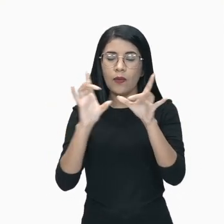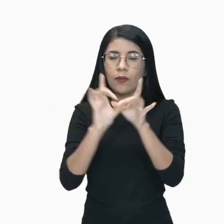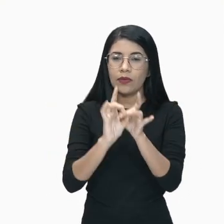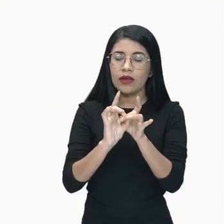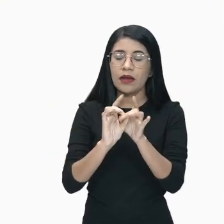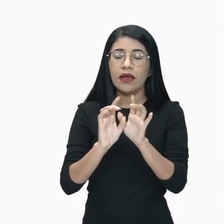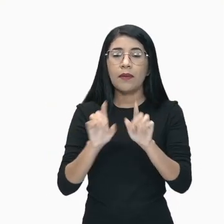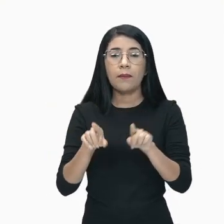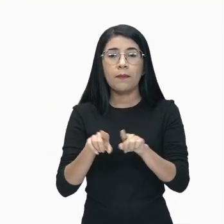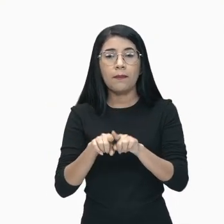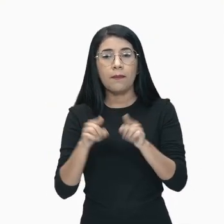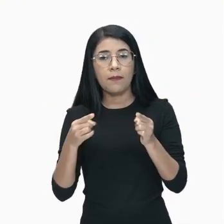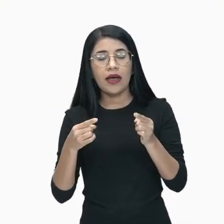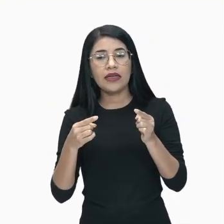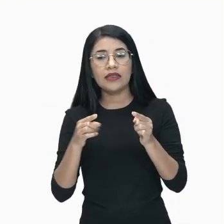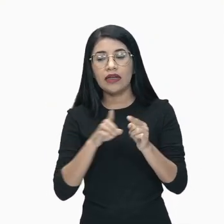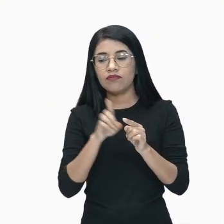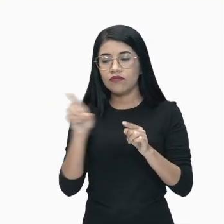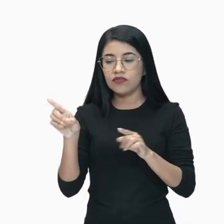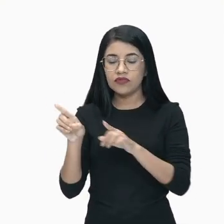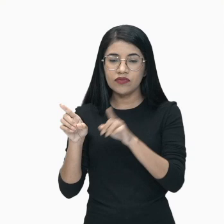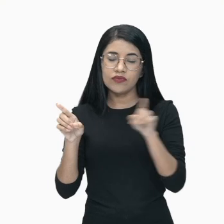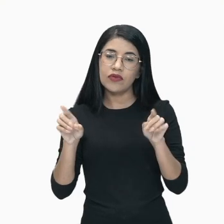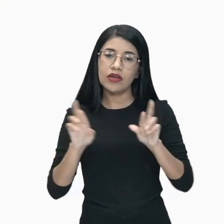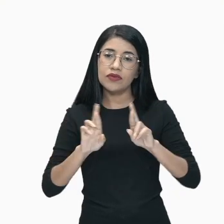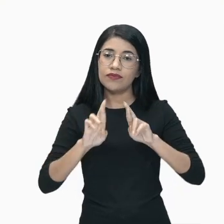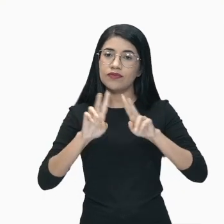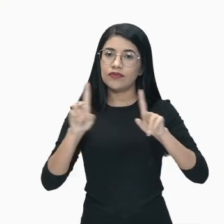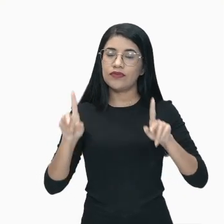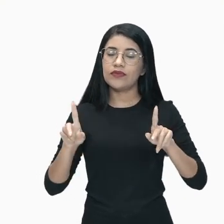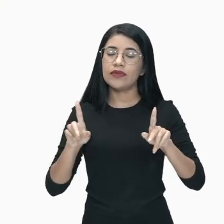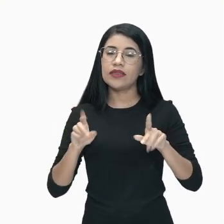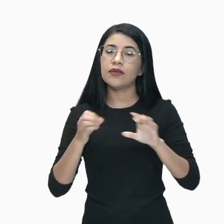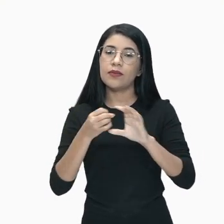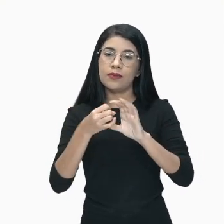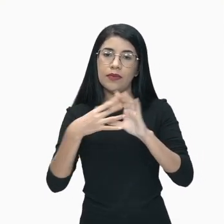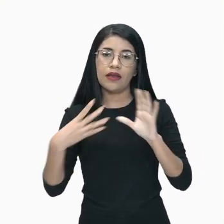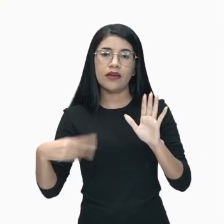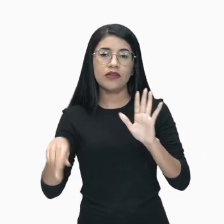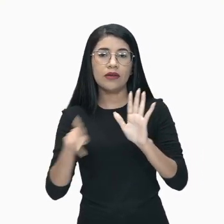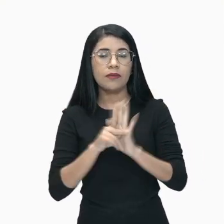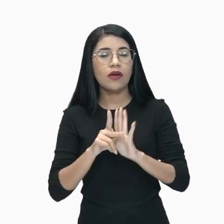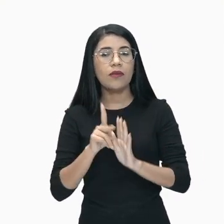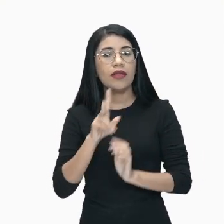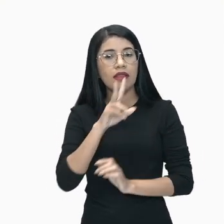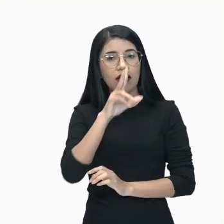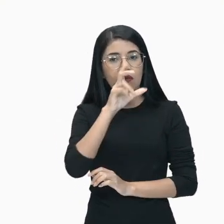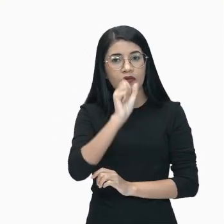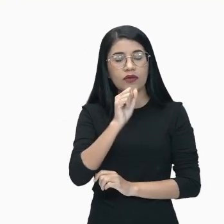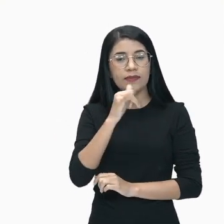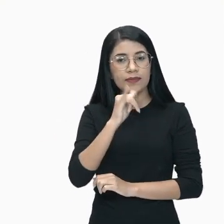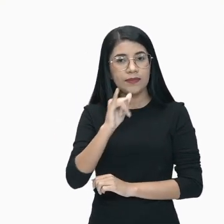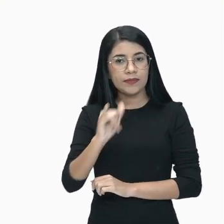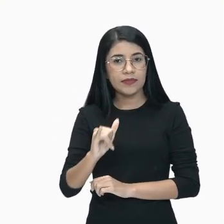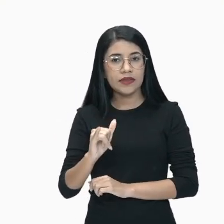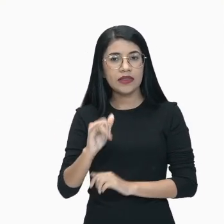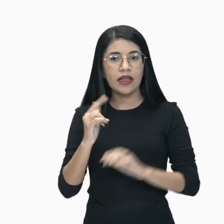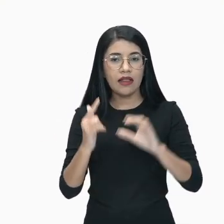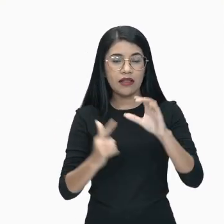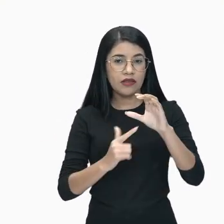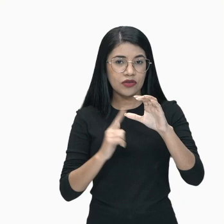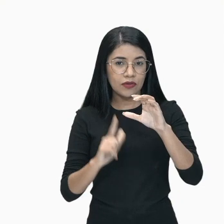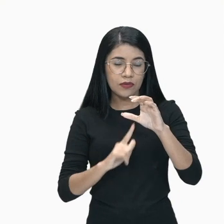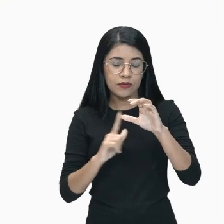têm sentidos opostos. Olha aí, pessoal. E essas são as características da força elétrica de Coulomb.